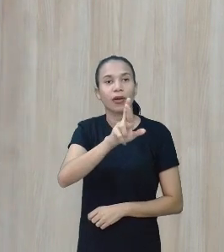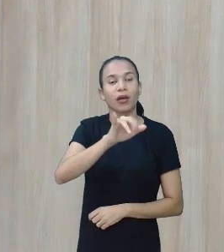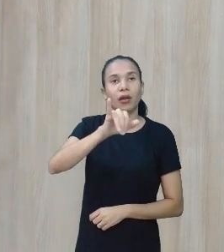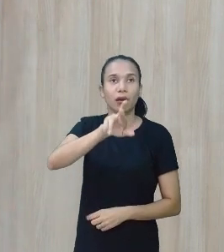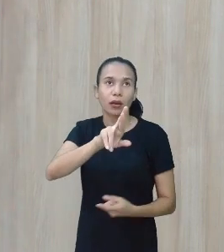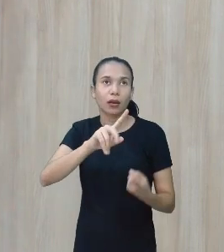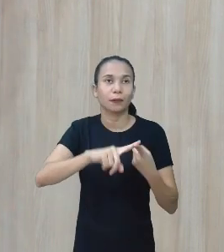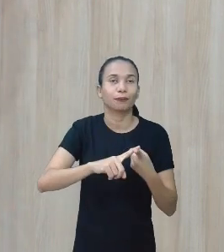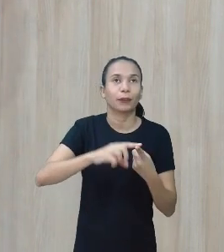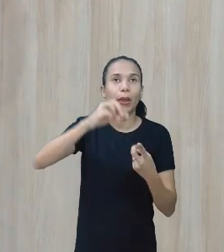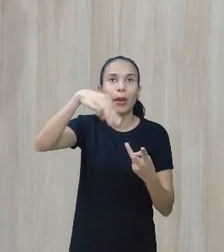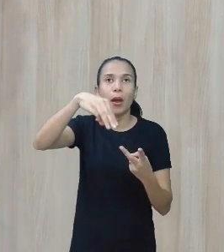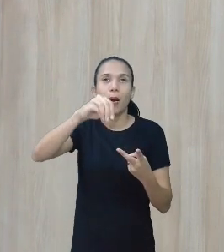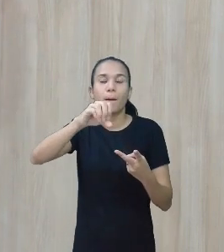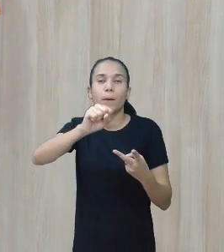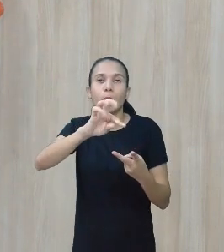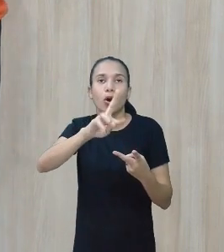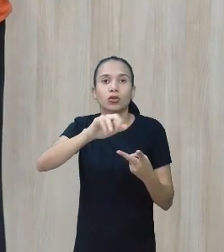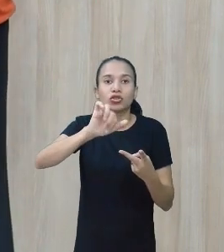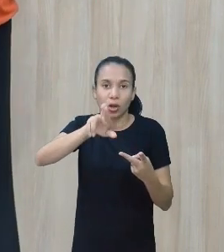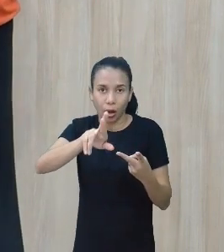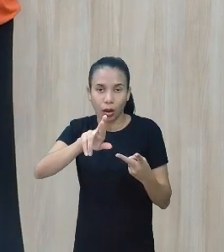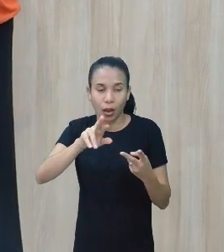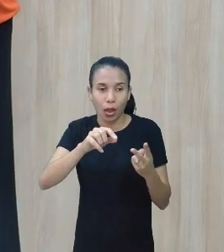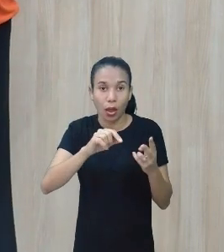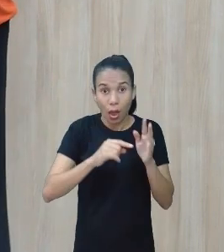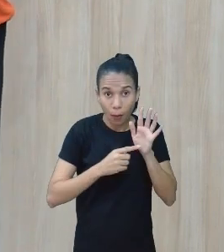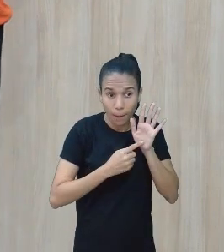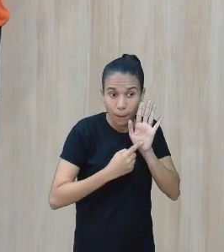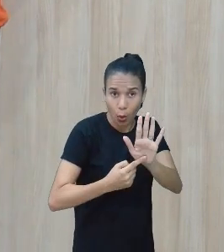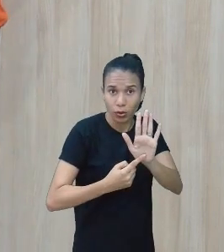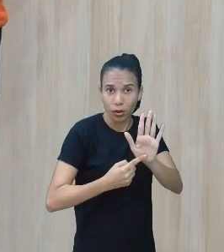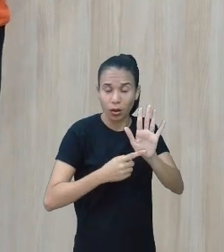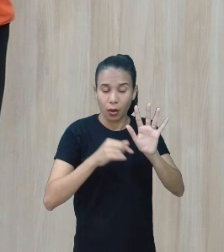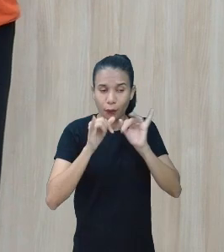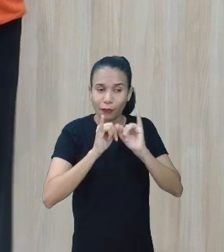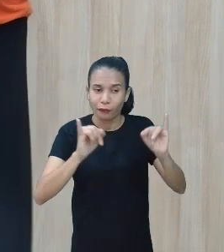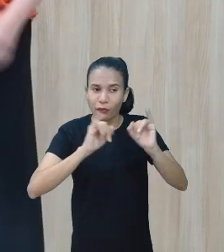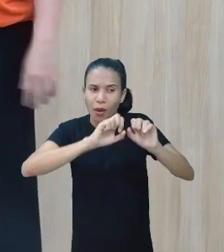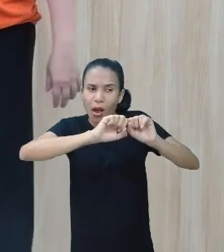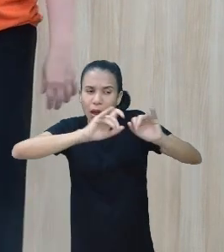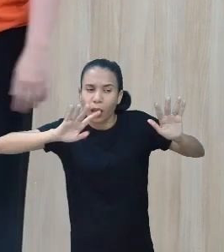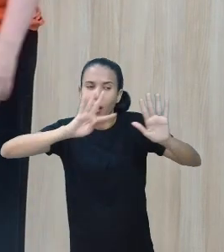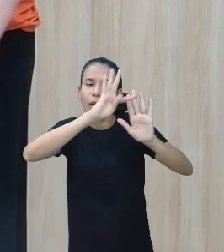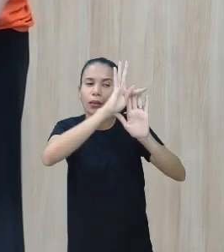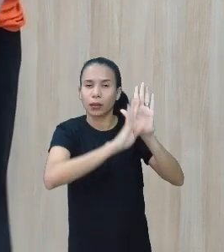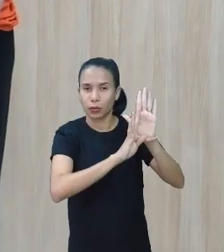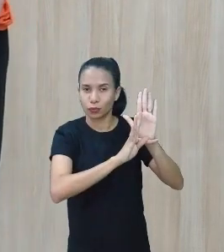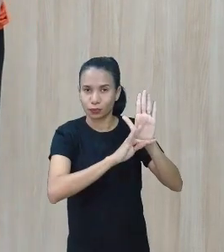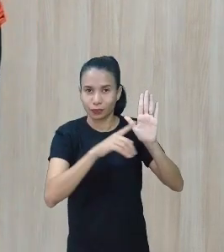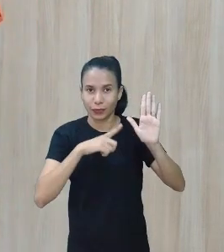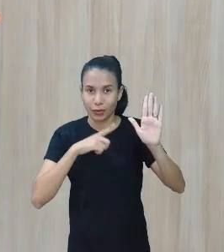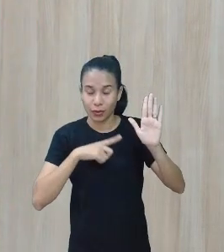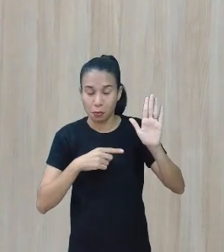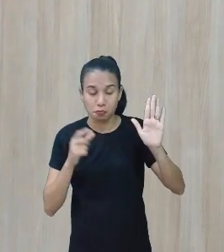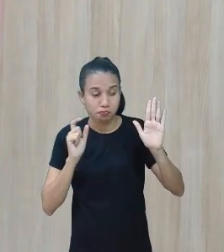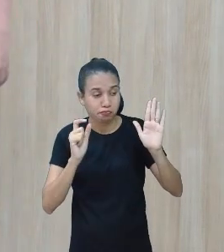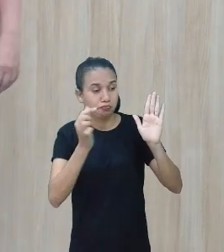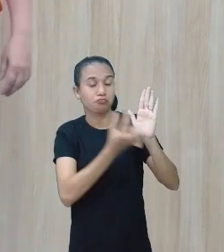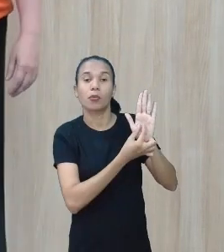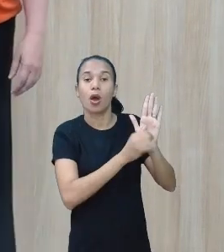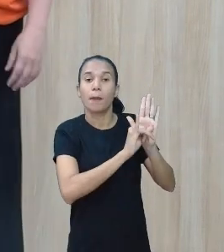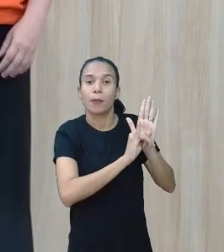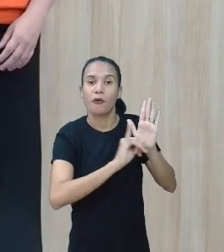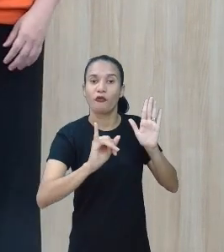uma informação que está explícita, que está clara no texto. Quando eu trago para vocês inferir uma